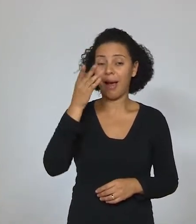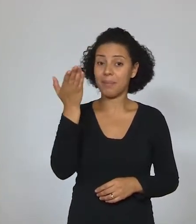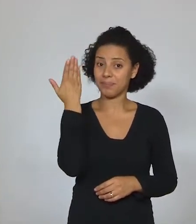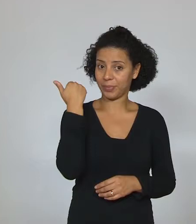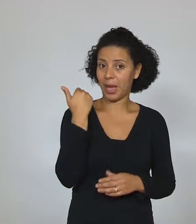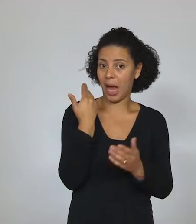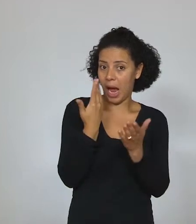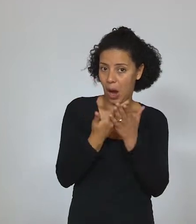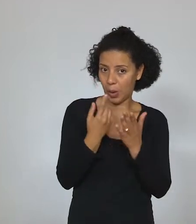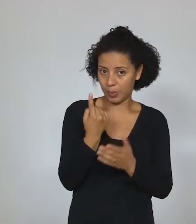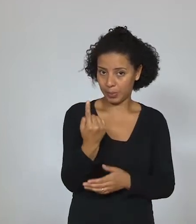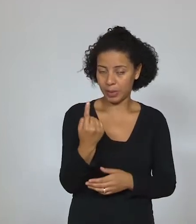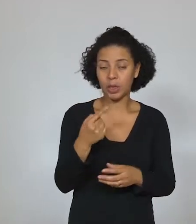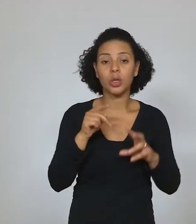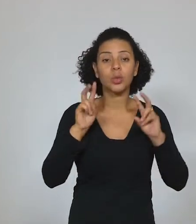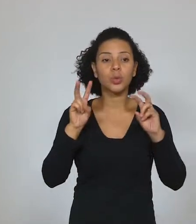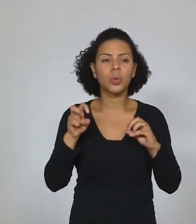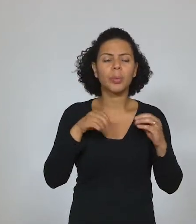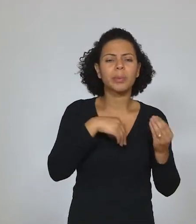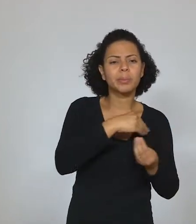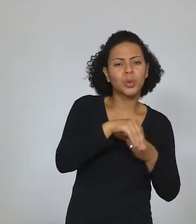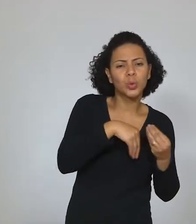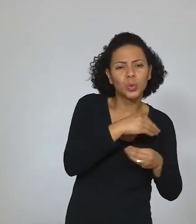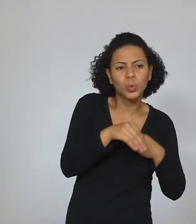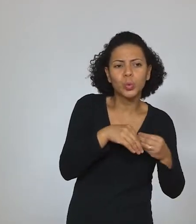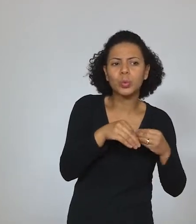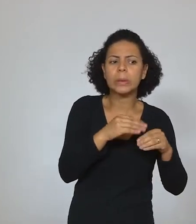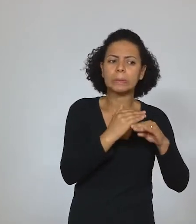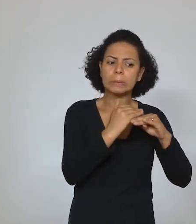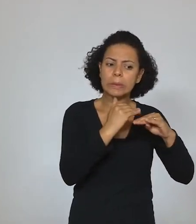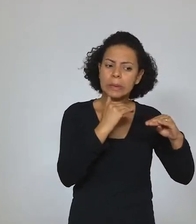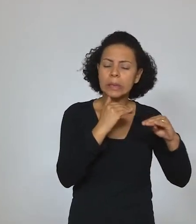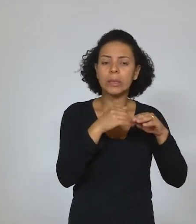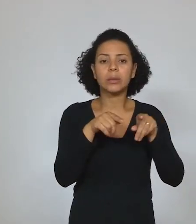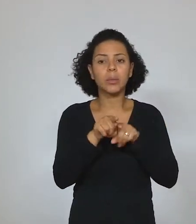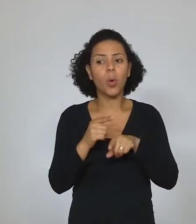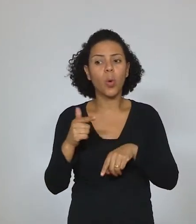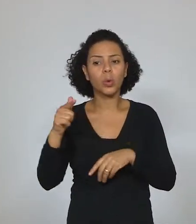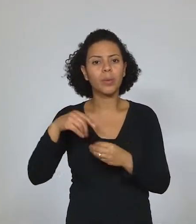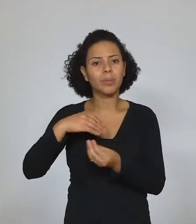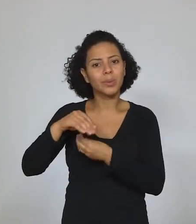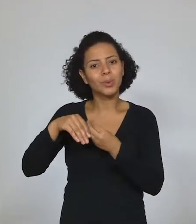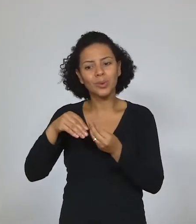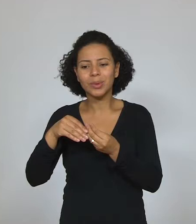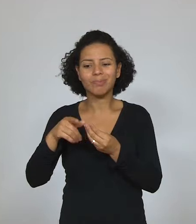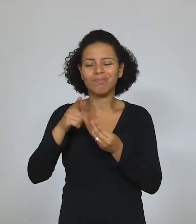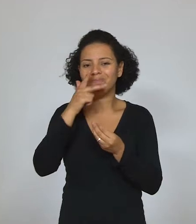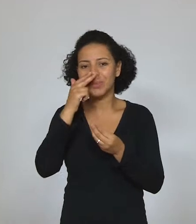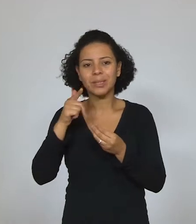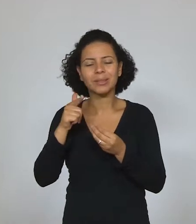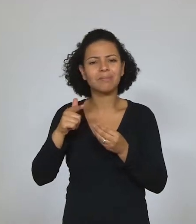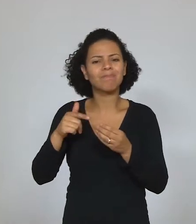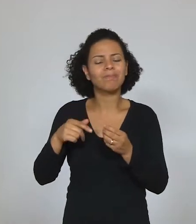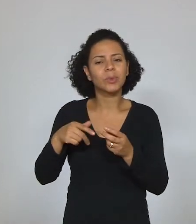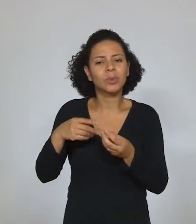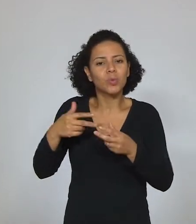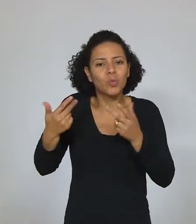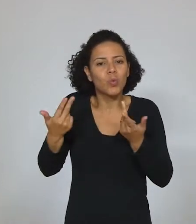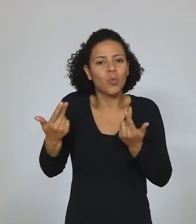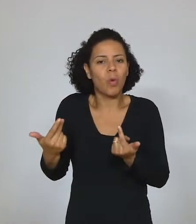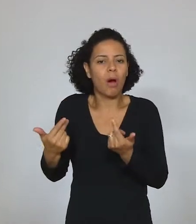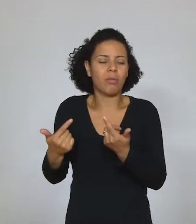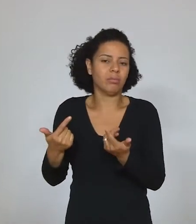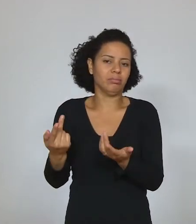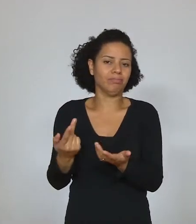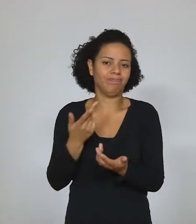misturas homogêneas e heterogêneas. E eu deixei ao final da nossa aula um desafio para você pensar um pouquinho sobre essas